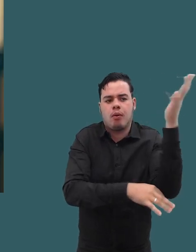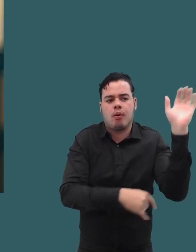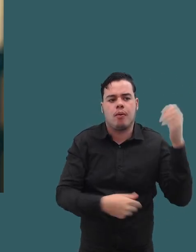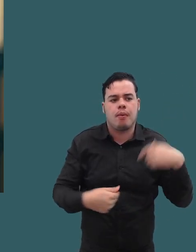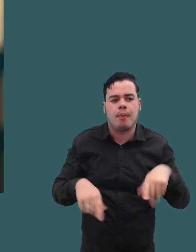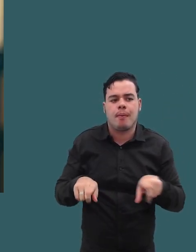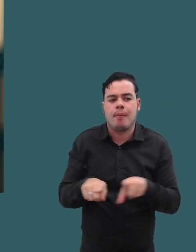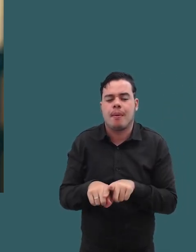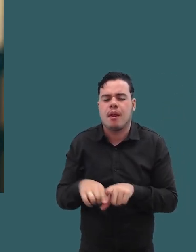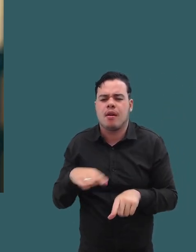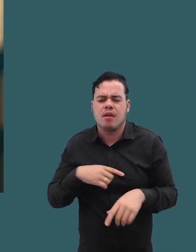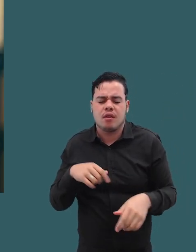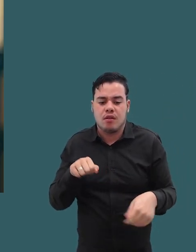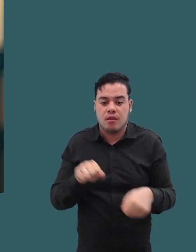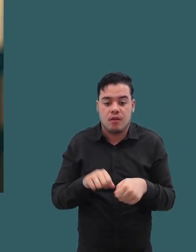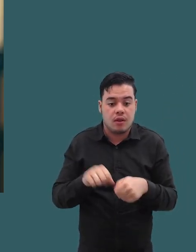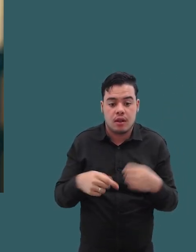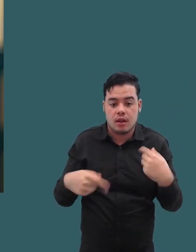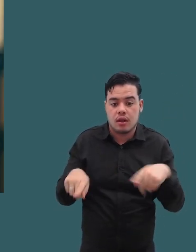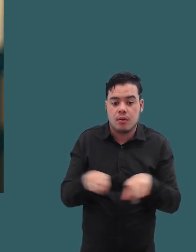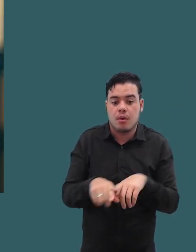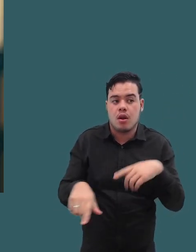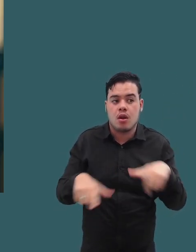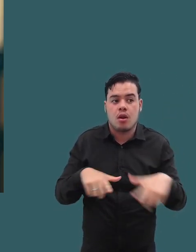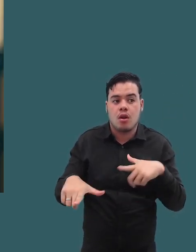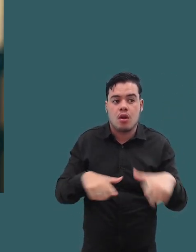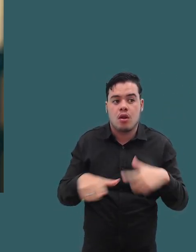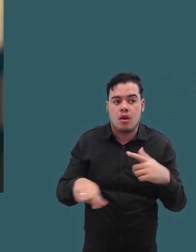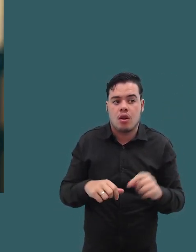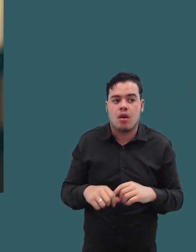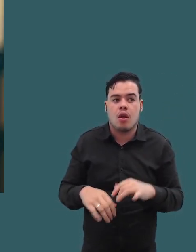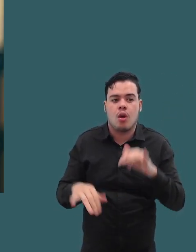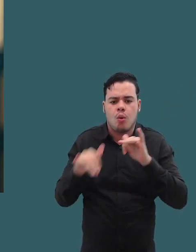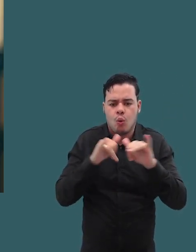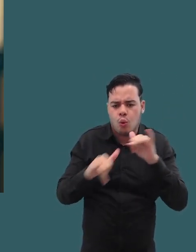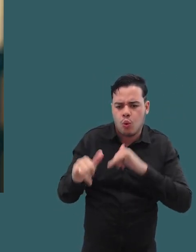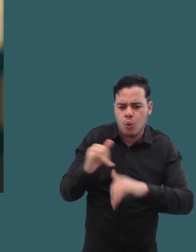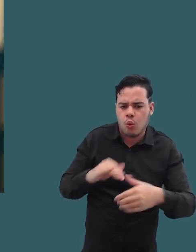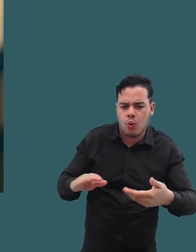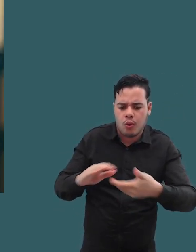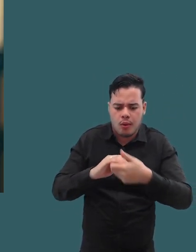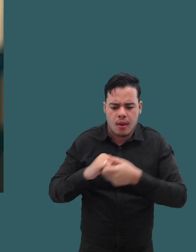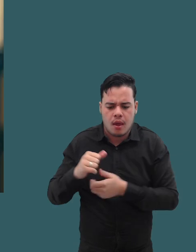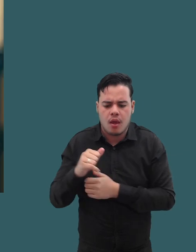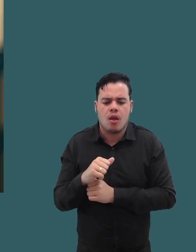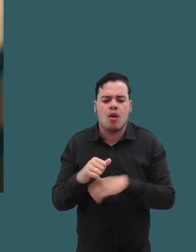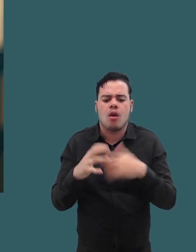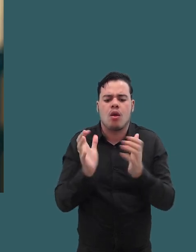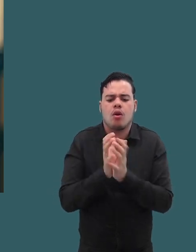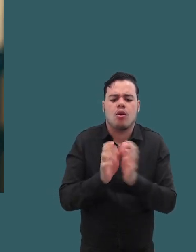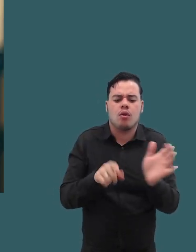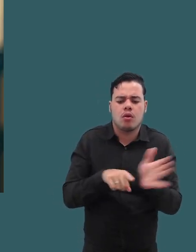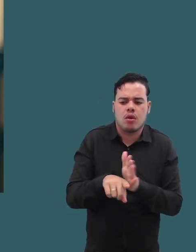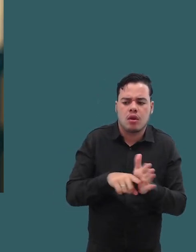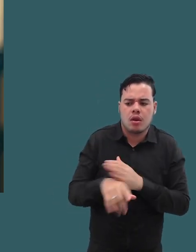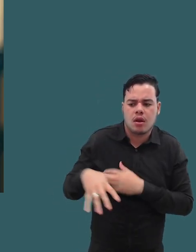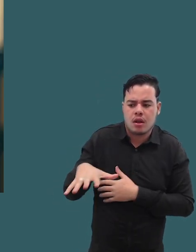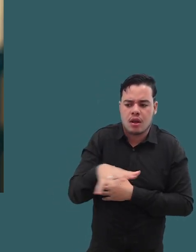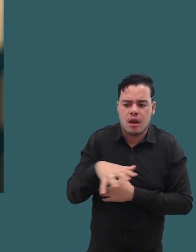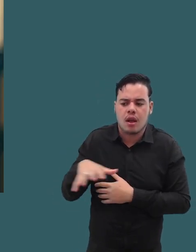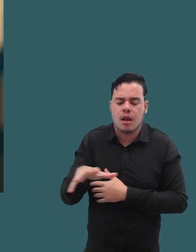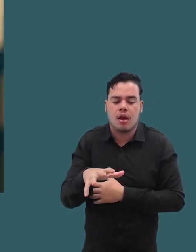geral, fizessem também um trabalho de interlocução com grupos de pesquisa que existem na área de comunicação